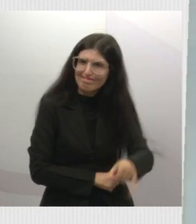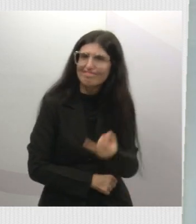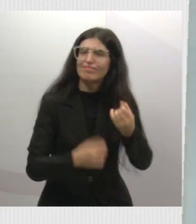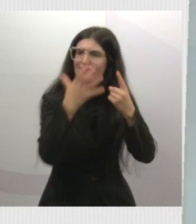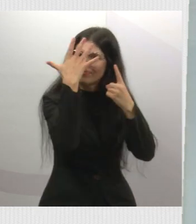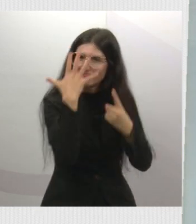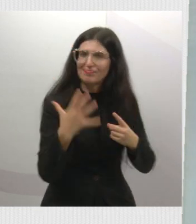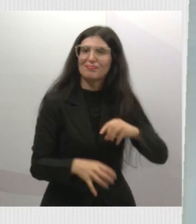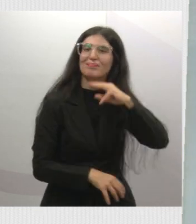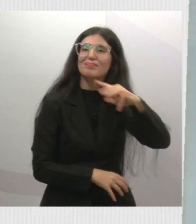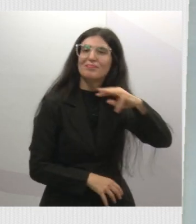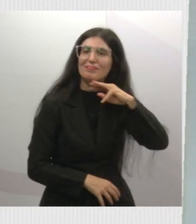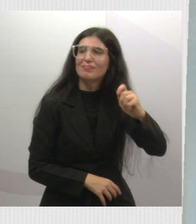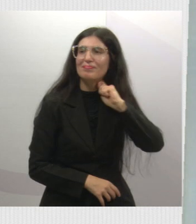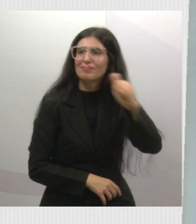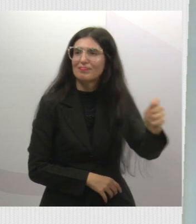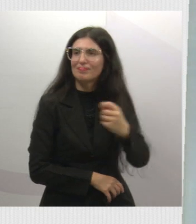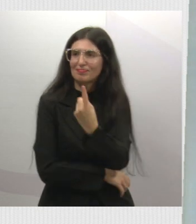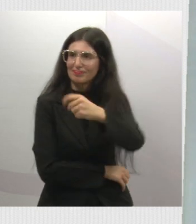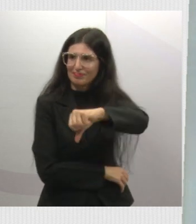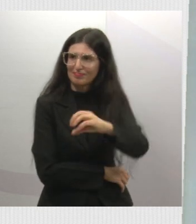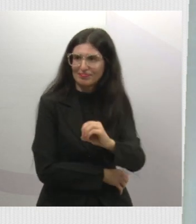190.800.000, chegando à ordem de